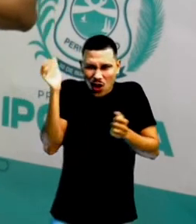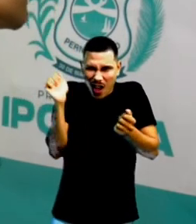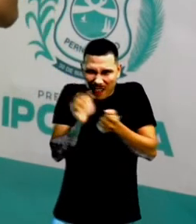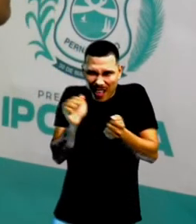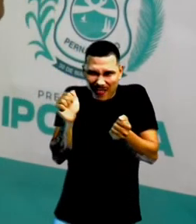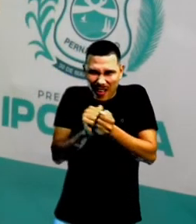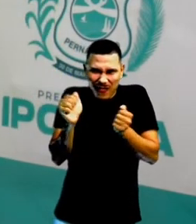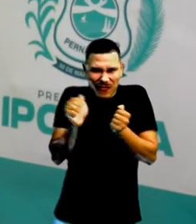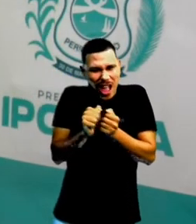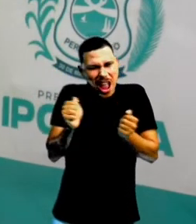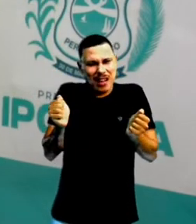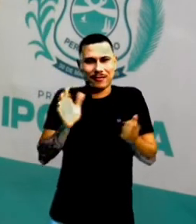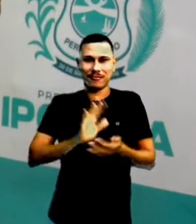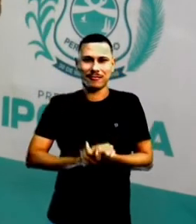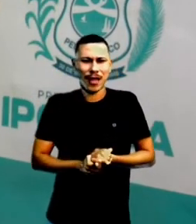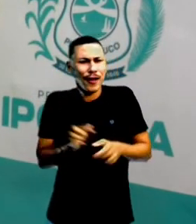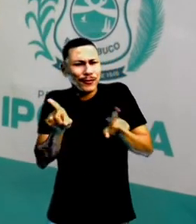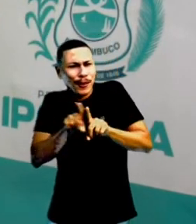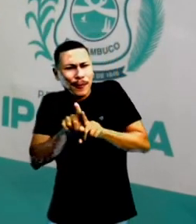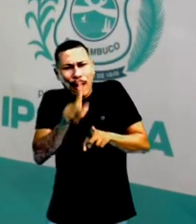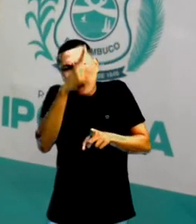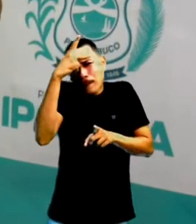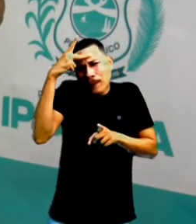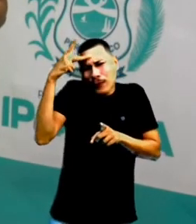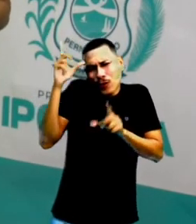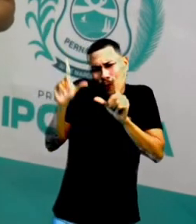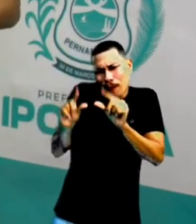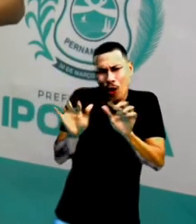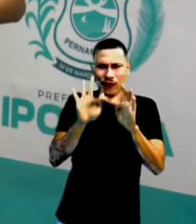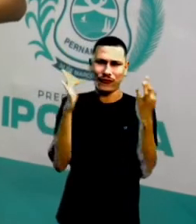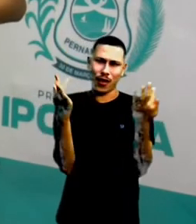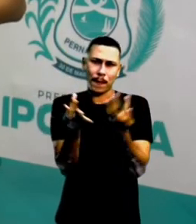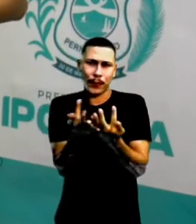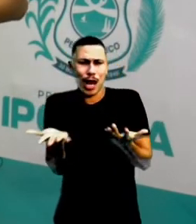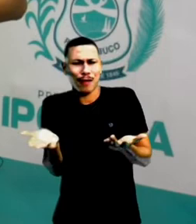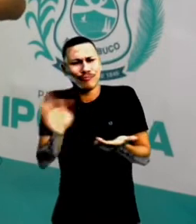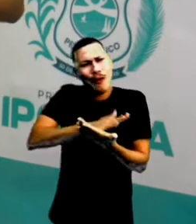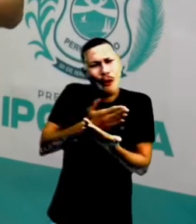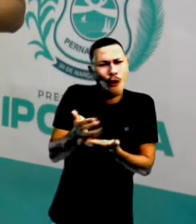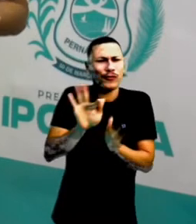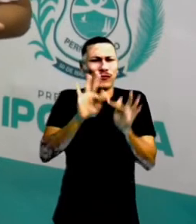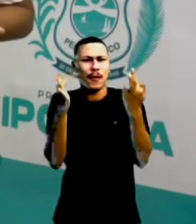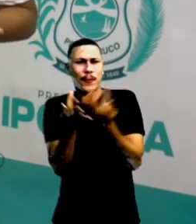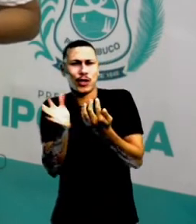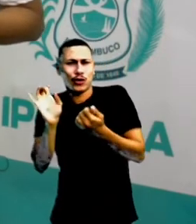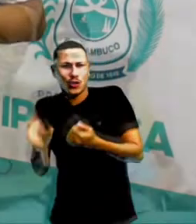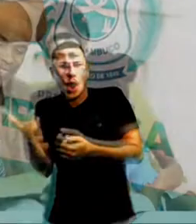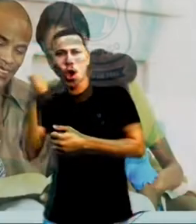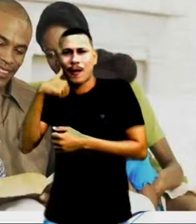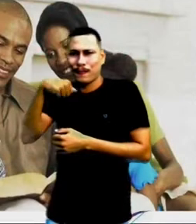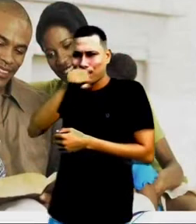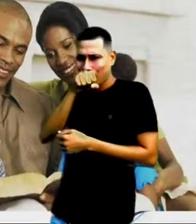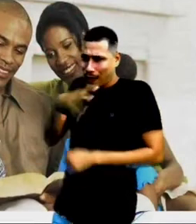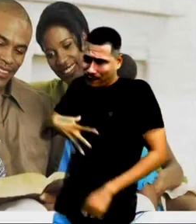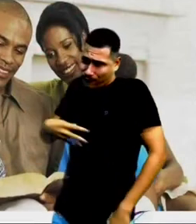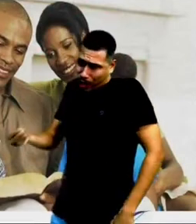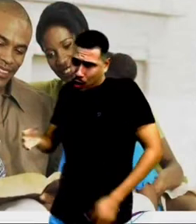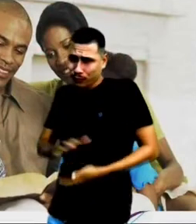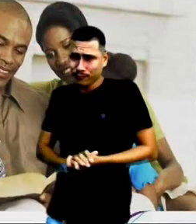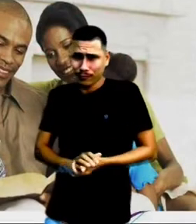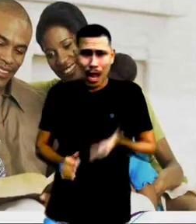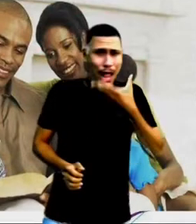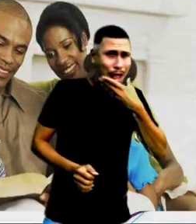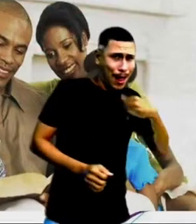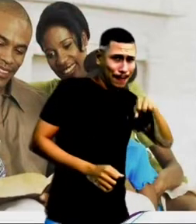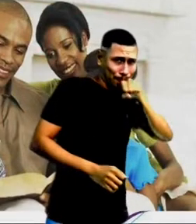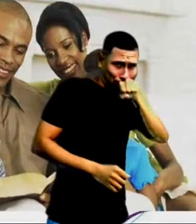família pequena. Existe família que só é a mamãe e a criança, o papai e a criança,